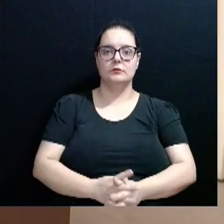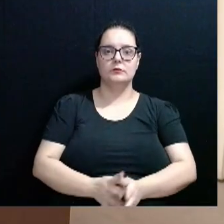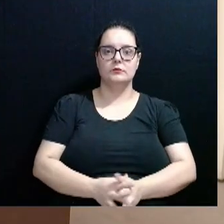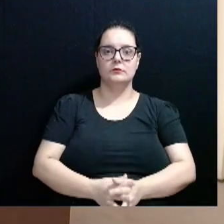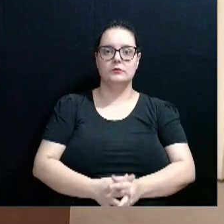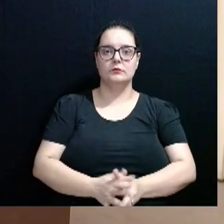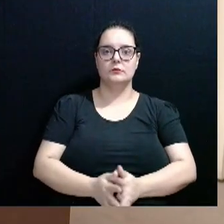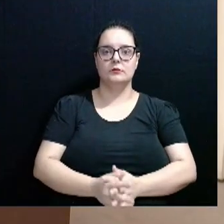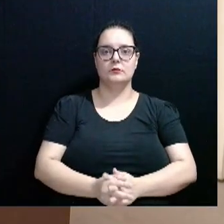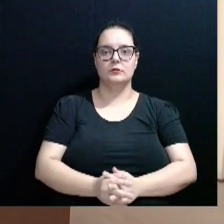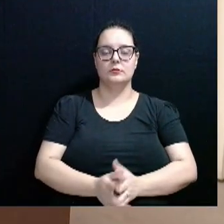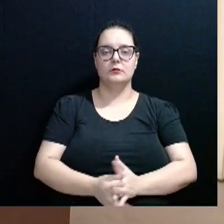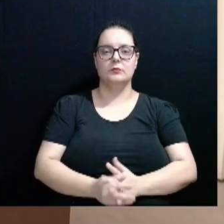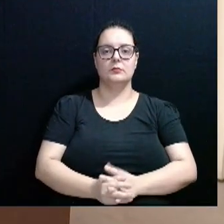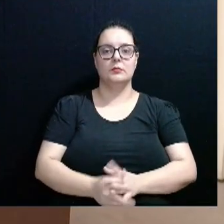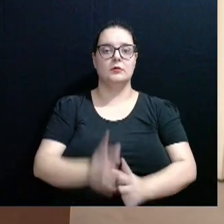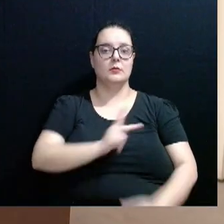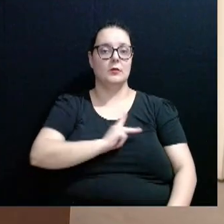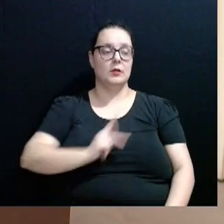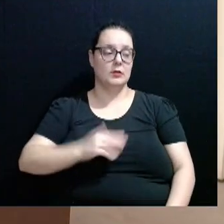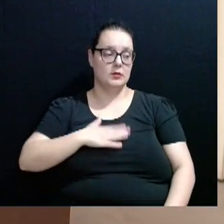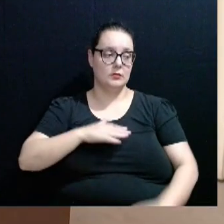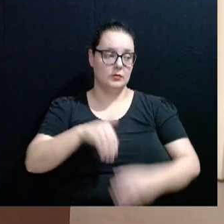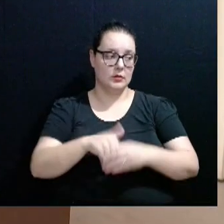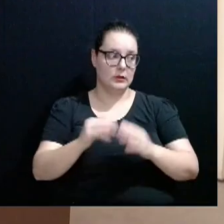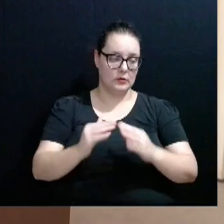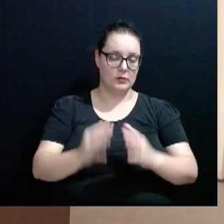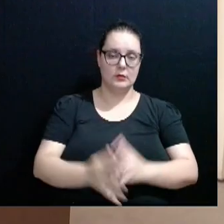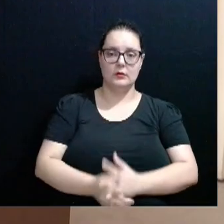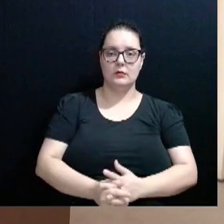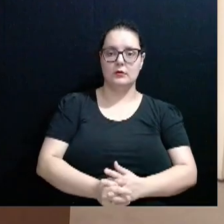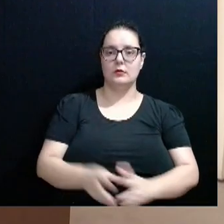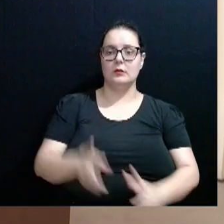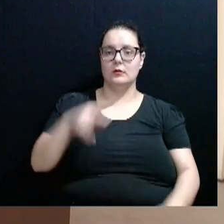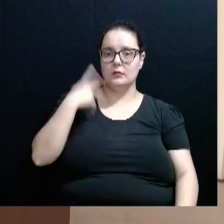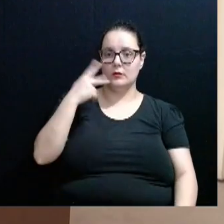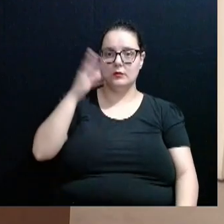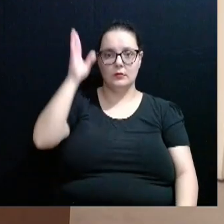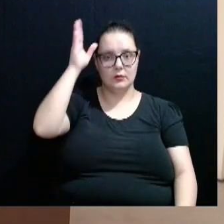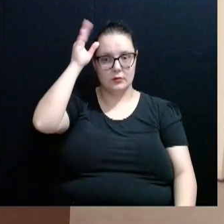Presidente, meu voto é favorável. Vereador Benê Lima,